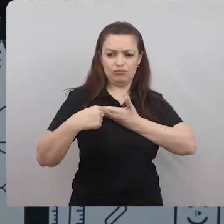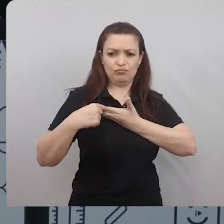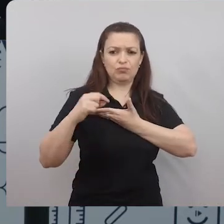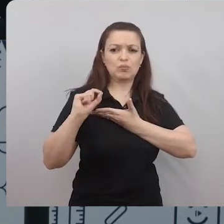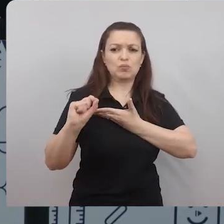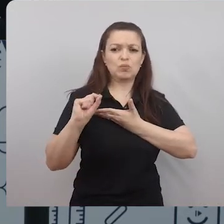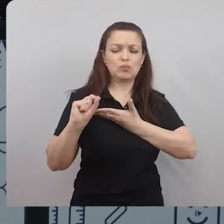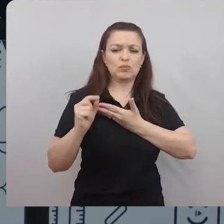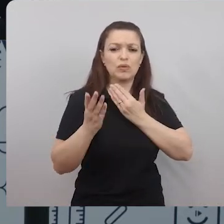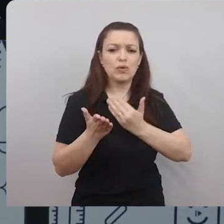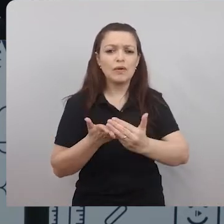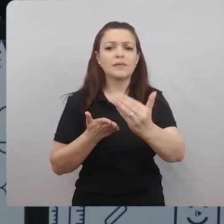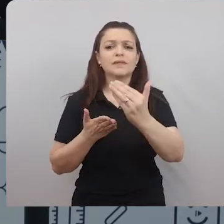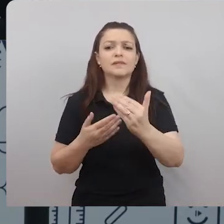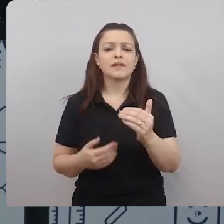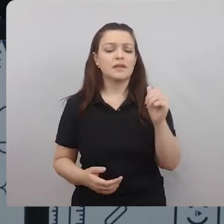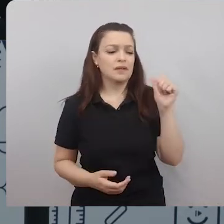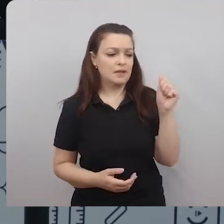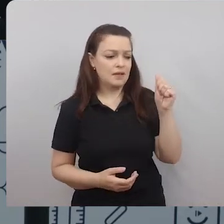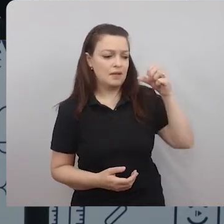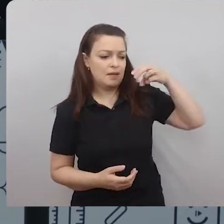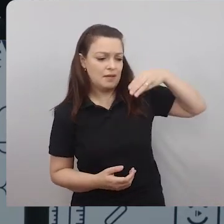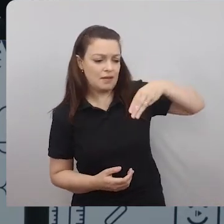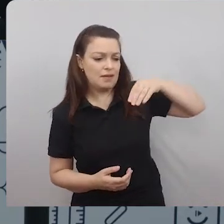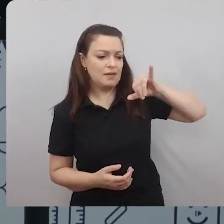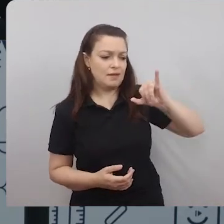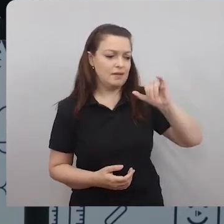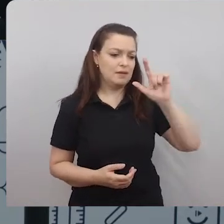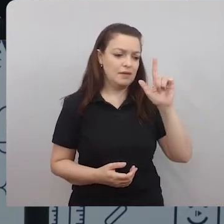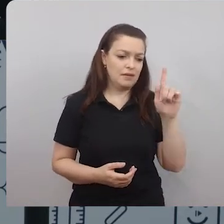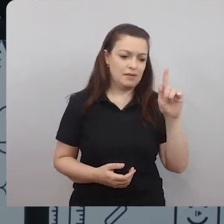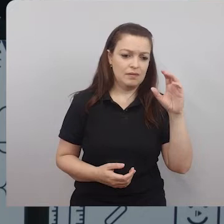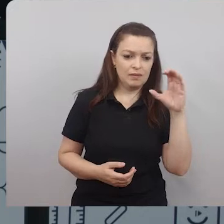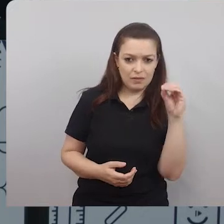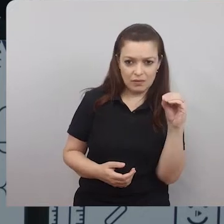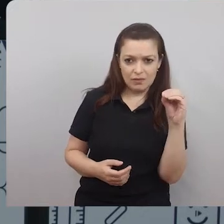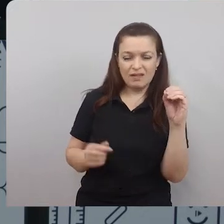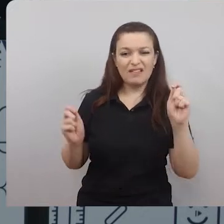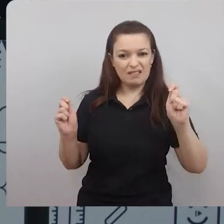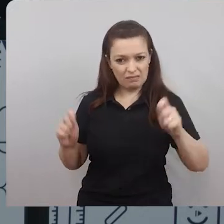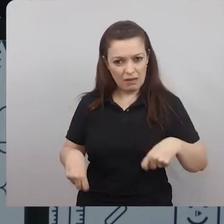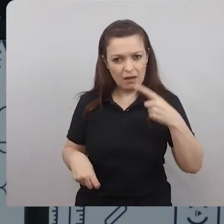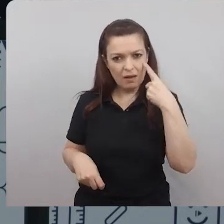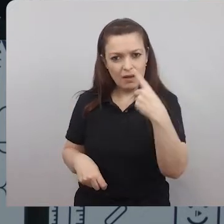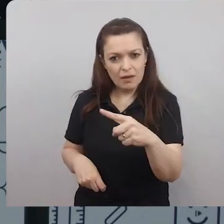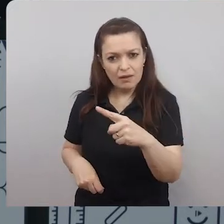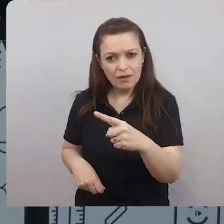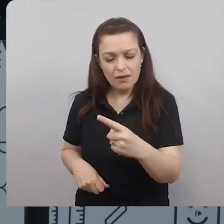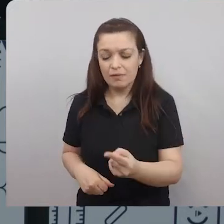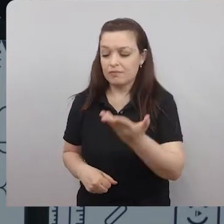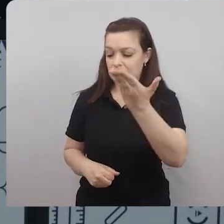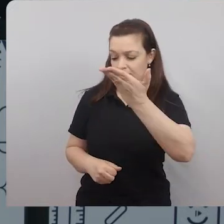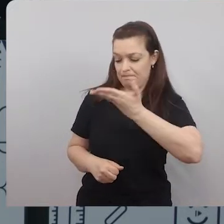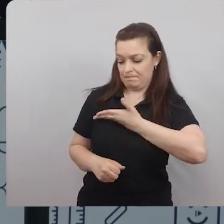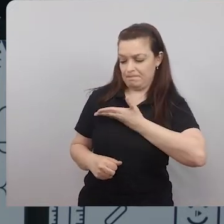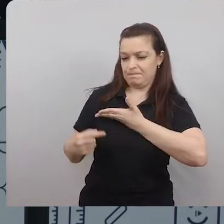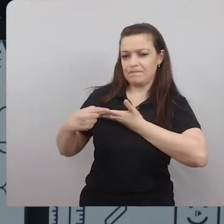amigos. Qual é essa letra inicial? Olha, só falando aqui a gente já consegue identificar.